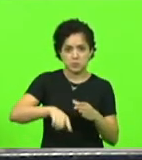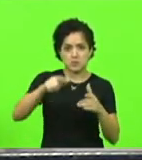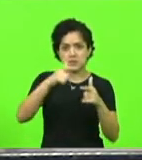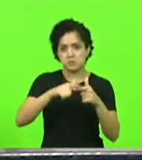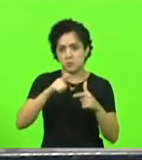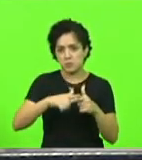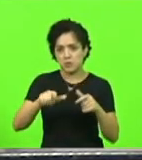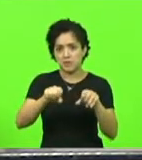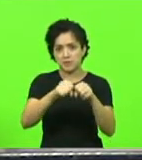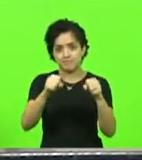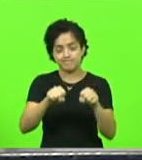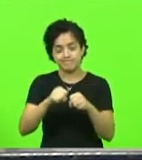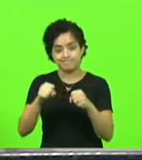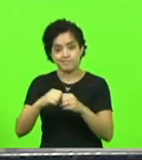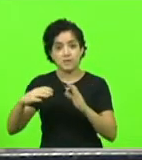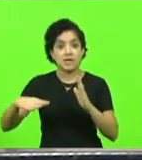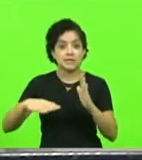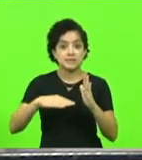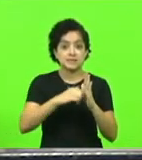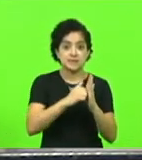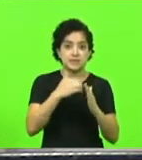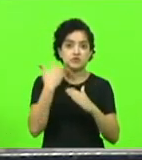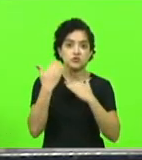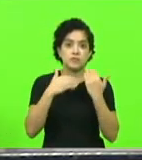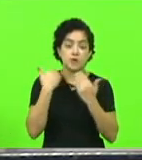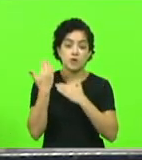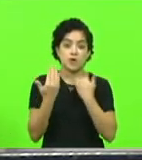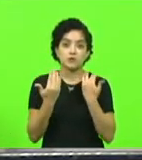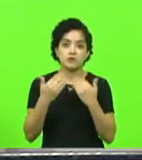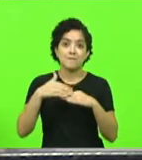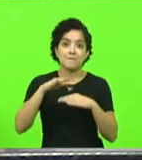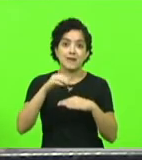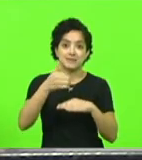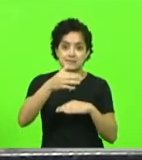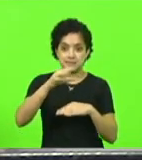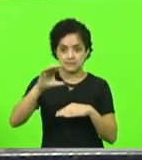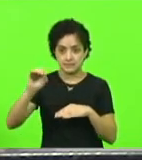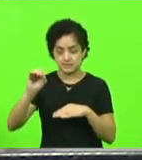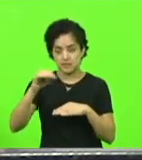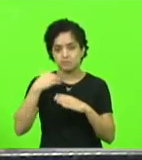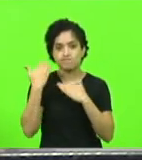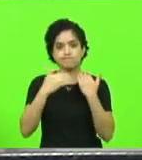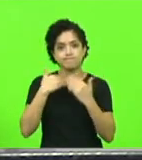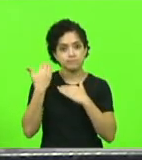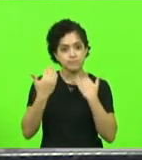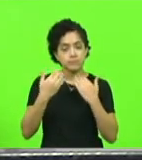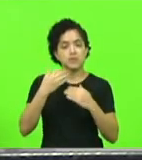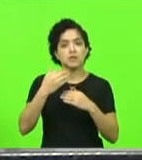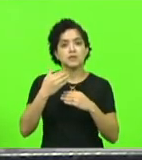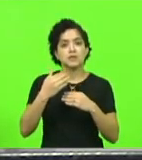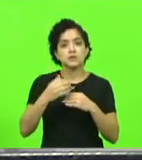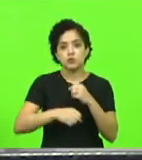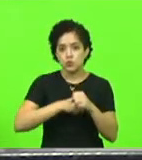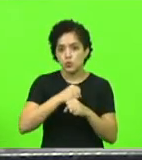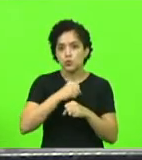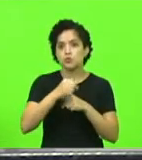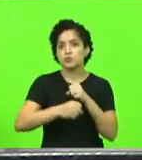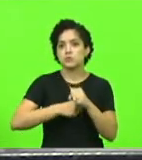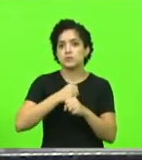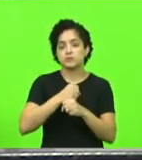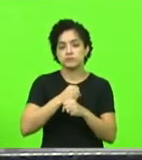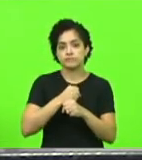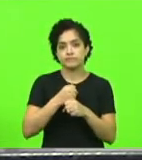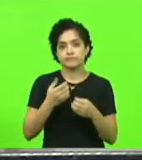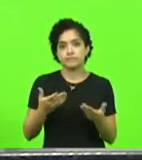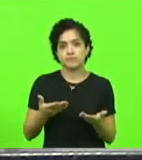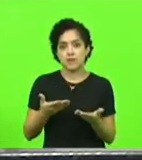crateras, esses acidentes, essas mortes. Mais de 100 mortes por ano na BR-470, não dá mais para tolerar isso.